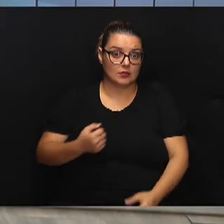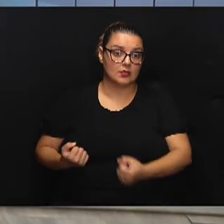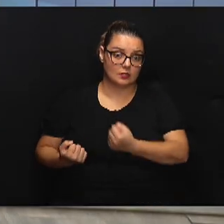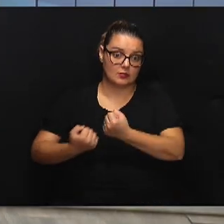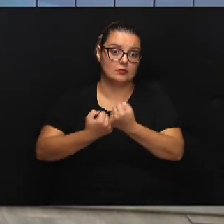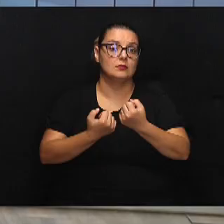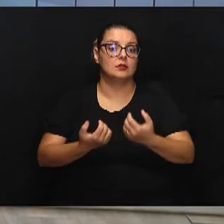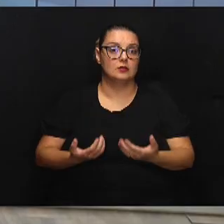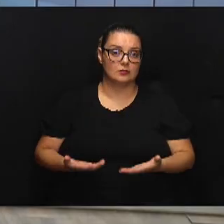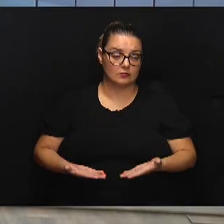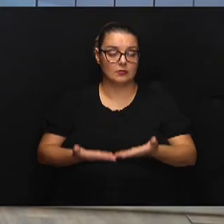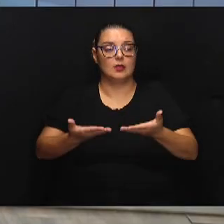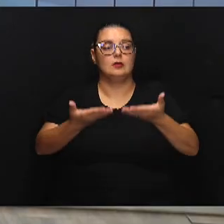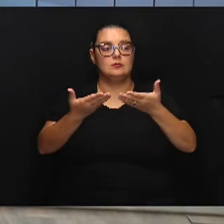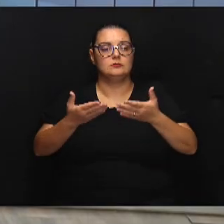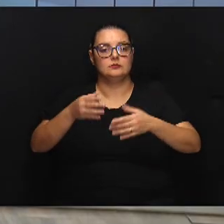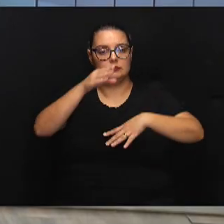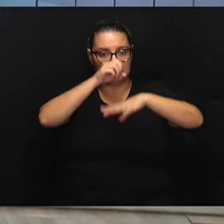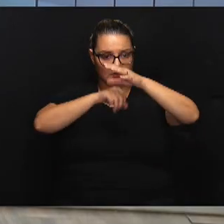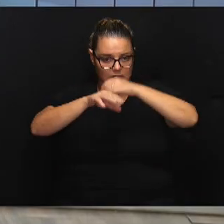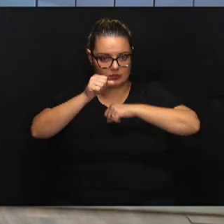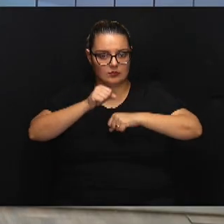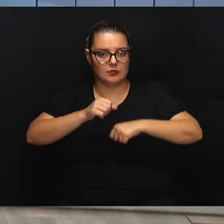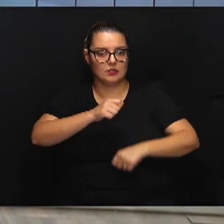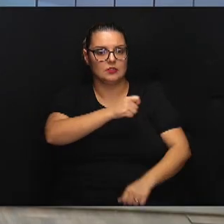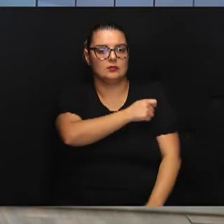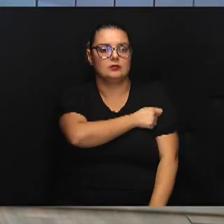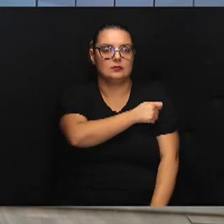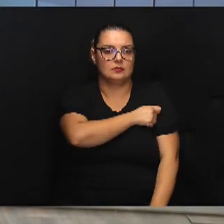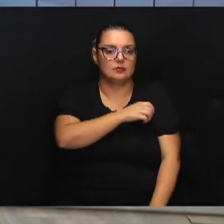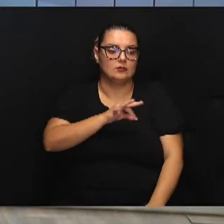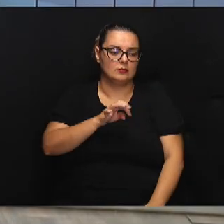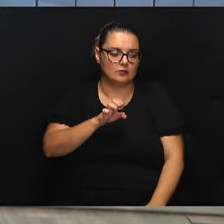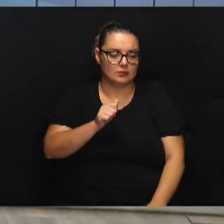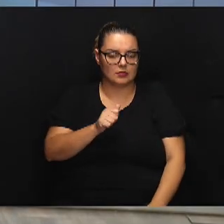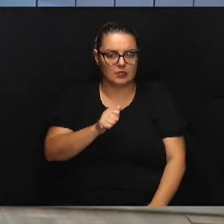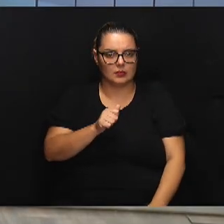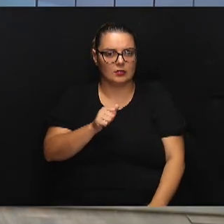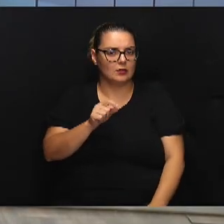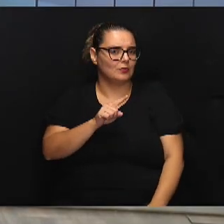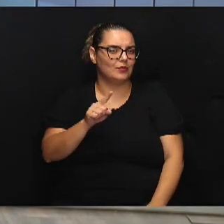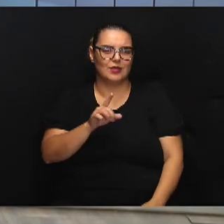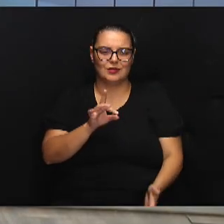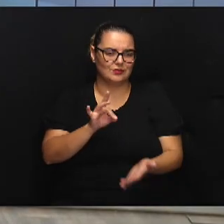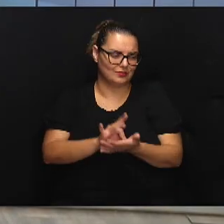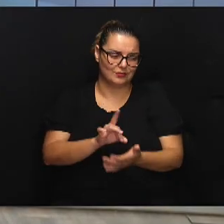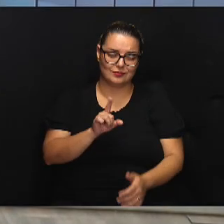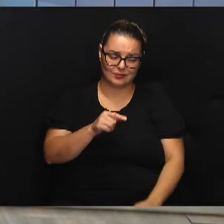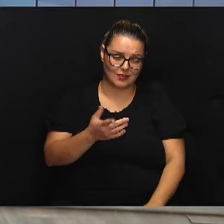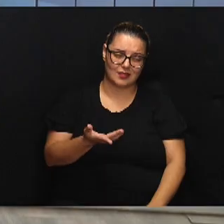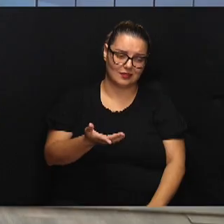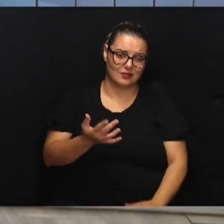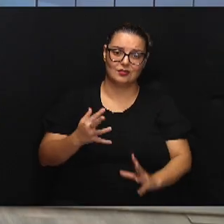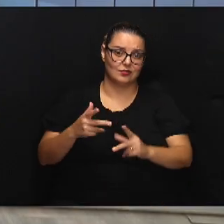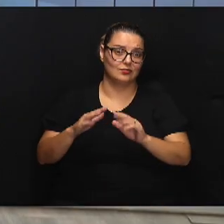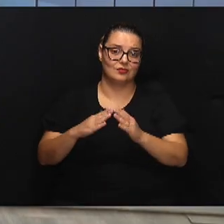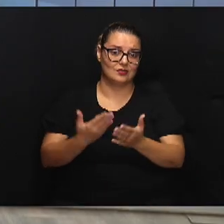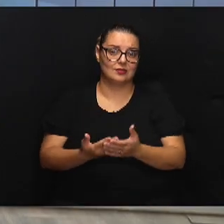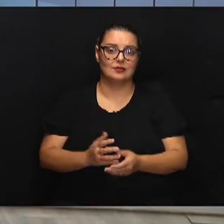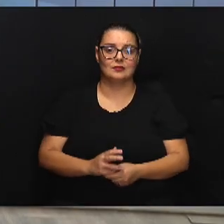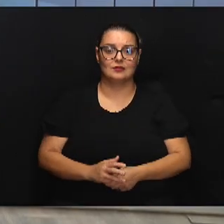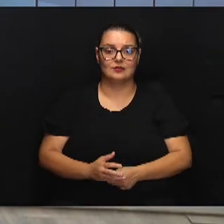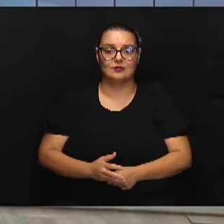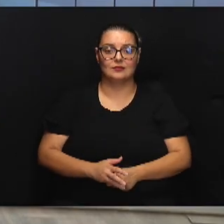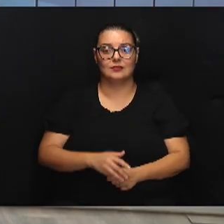suporte, apoio no aprendizado desses alunos com TEA. Mas isso não é uma realidade ainda, né, em todas as escolas,